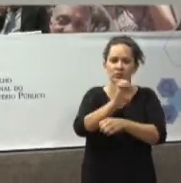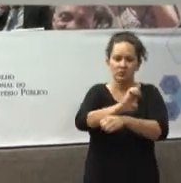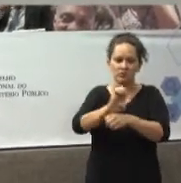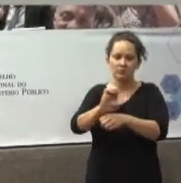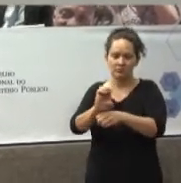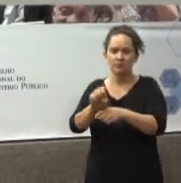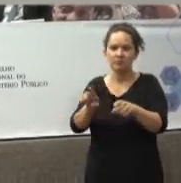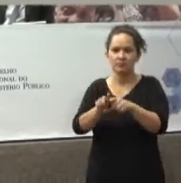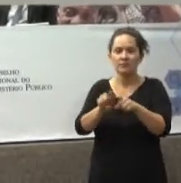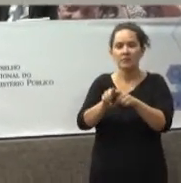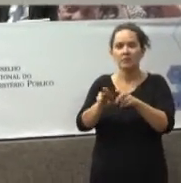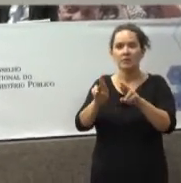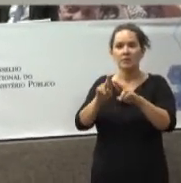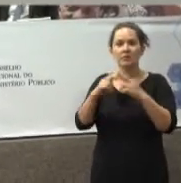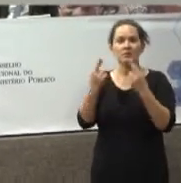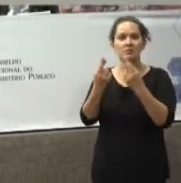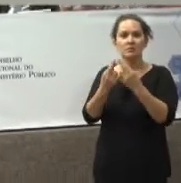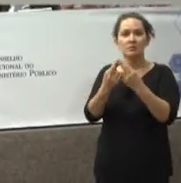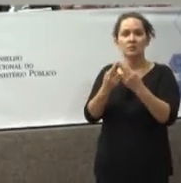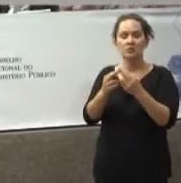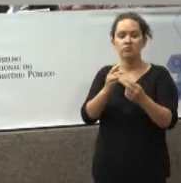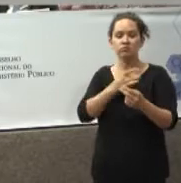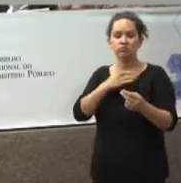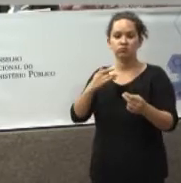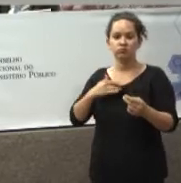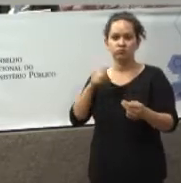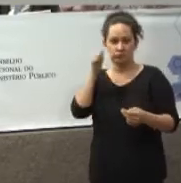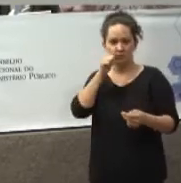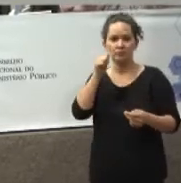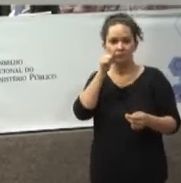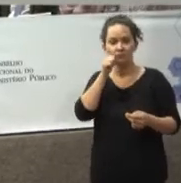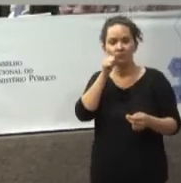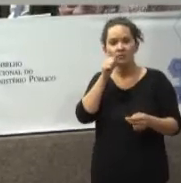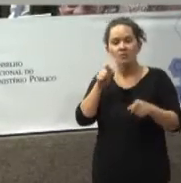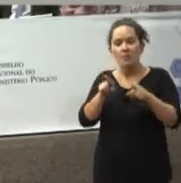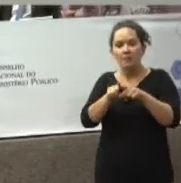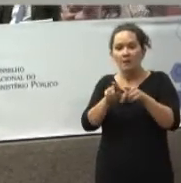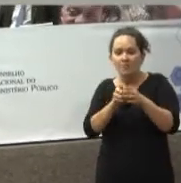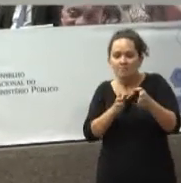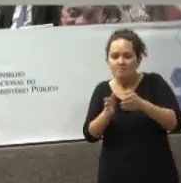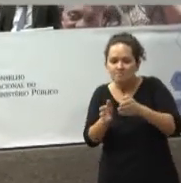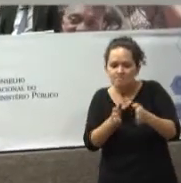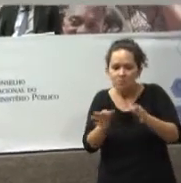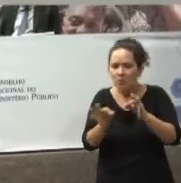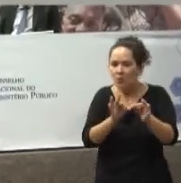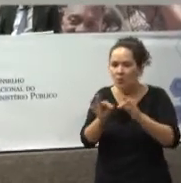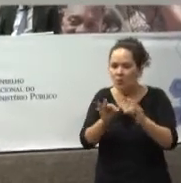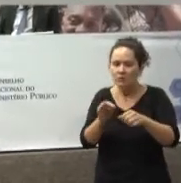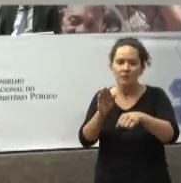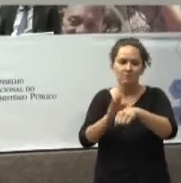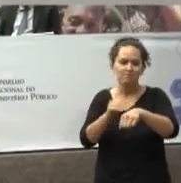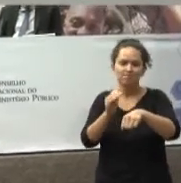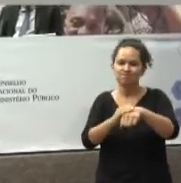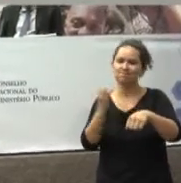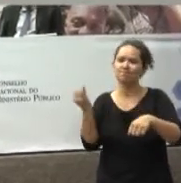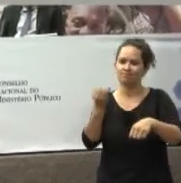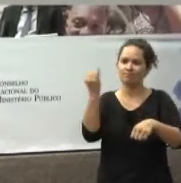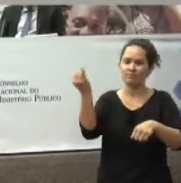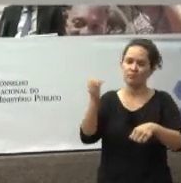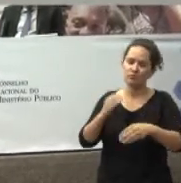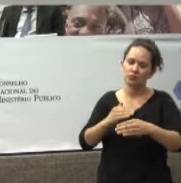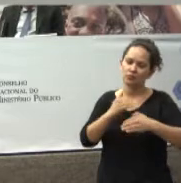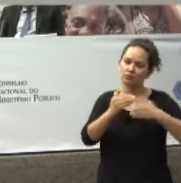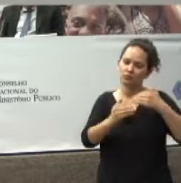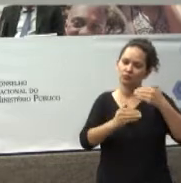de saúde das mulheres pra colocar na pauta e colocar em movimento também essa importante como várias outras pautas que está em curso